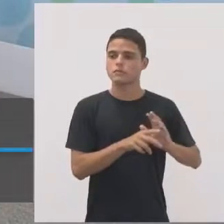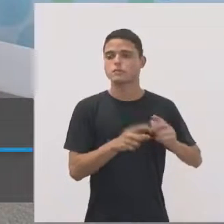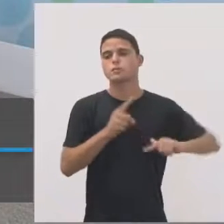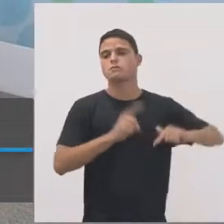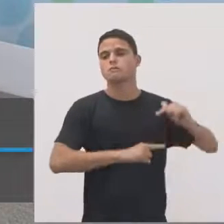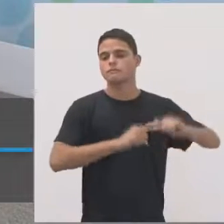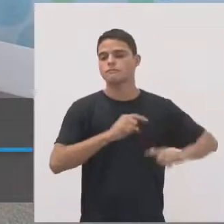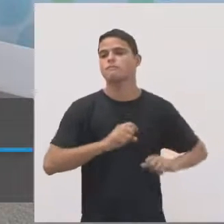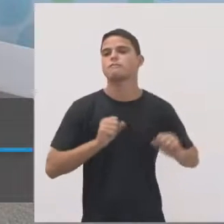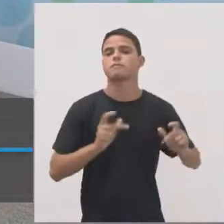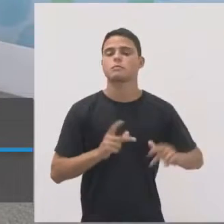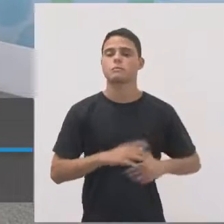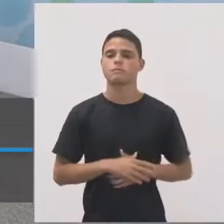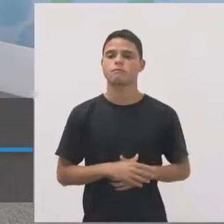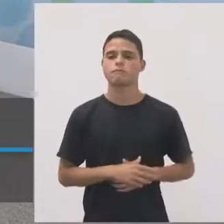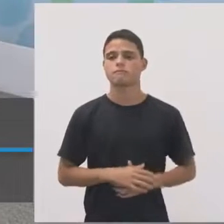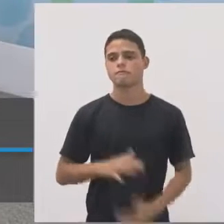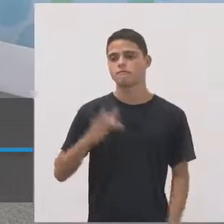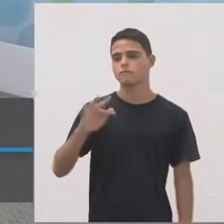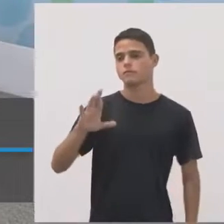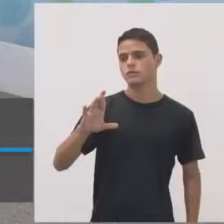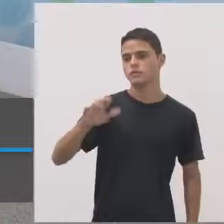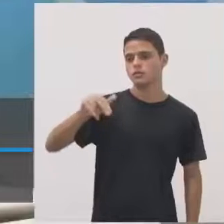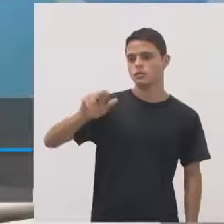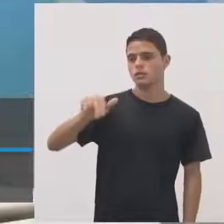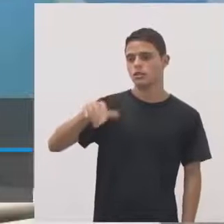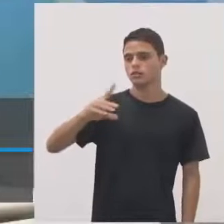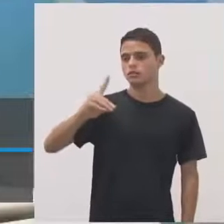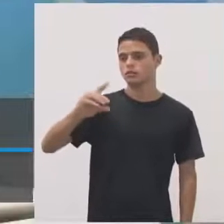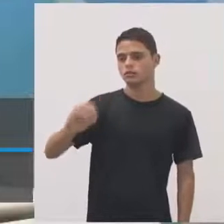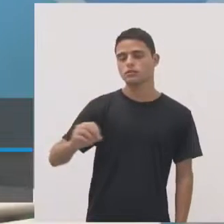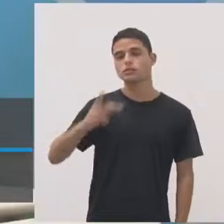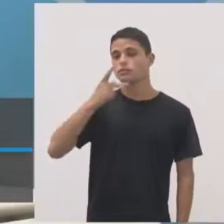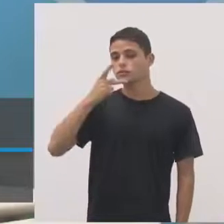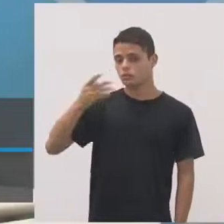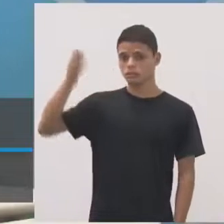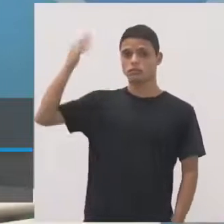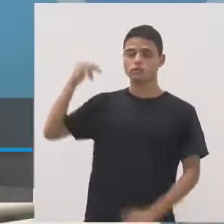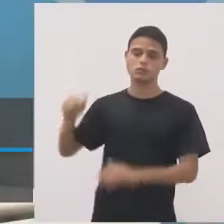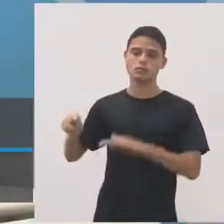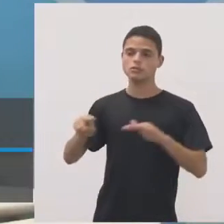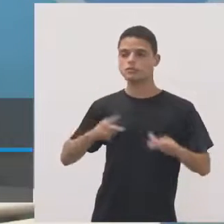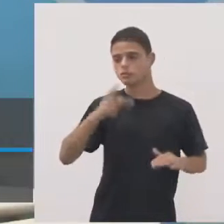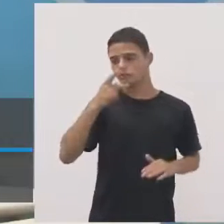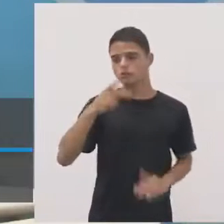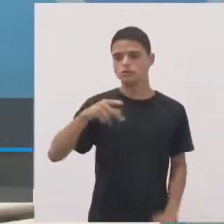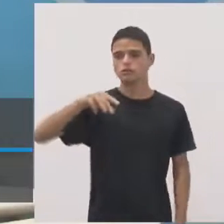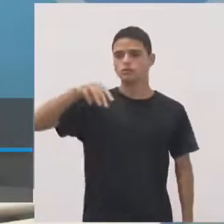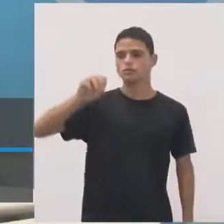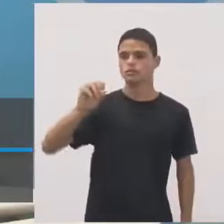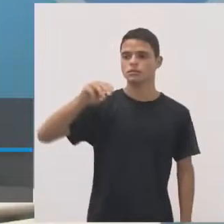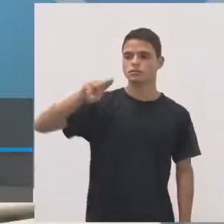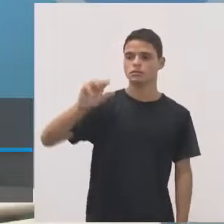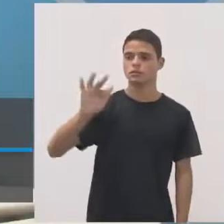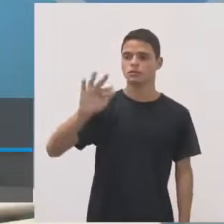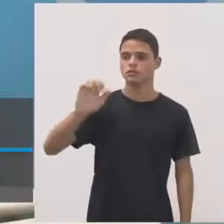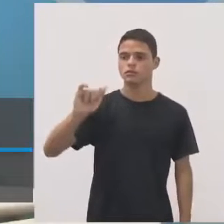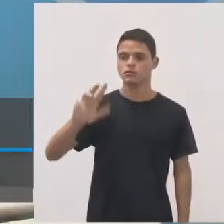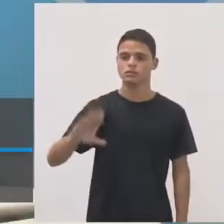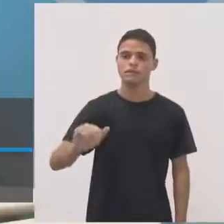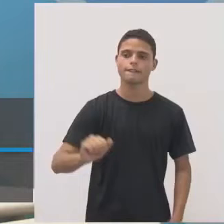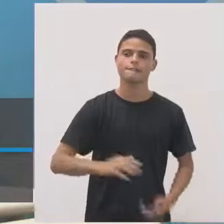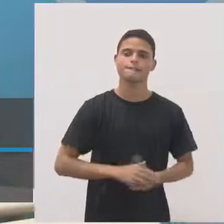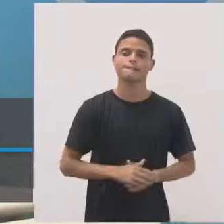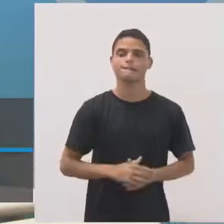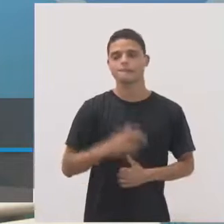também. É isso. Aí o Fernando falou semana passada um pouquinho, para quem assistiu, que o Fernando estava falando sobre o Office, né? A gente fez a instalação do Office. Ele